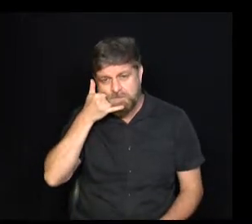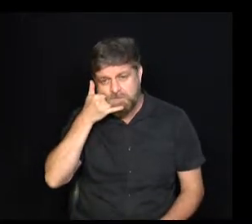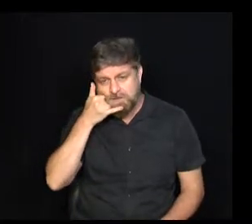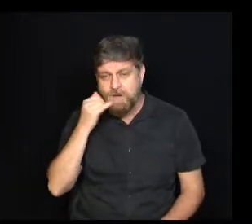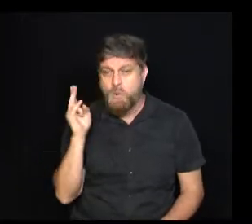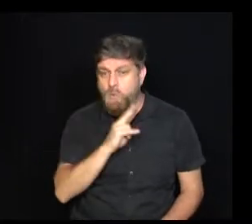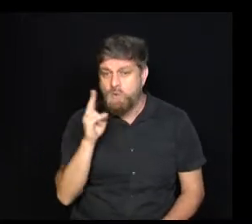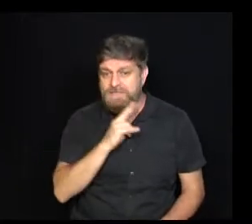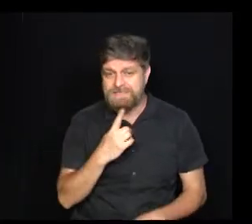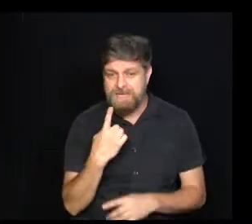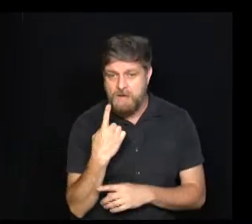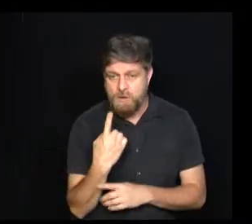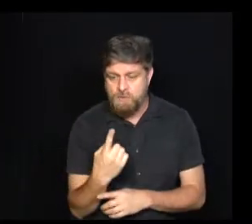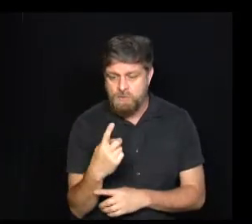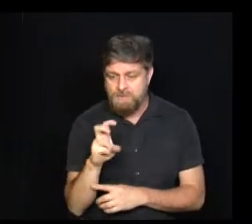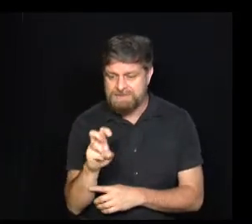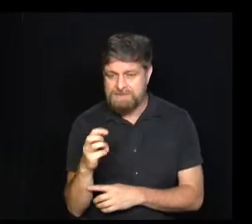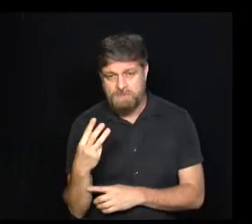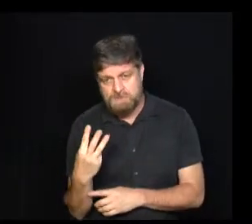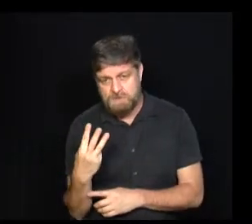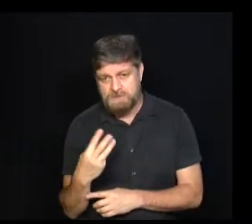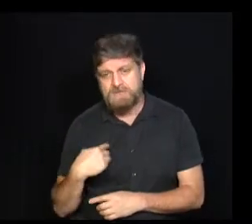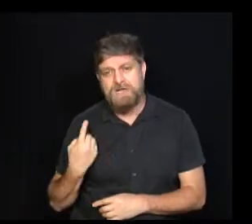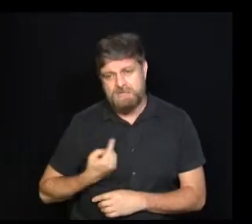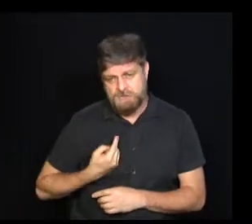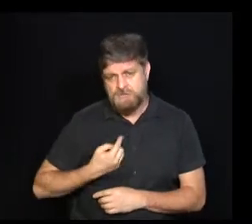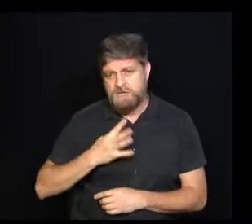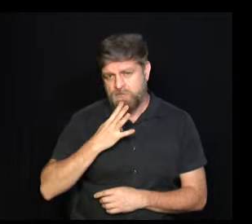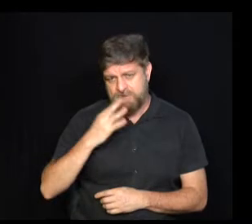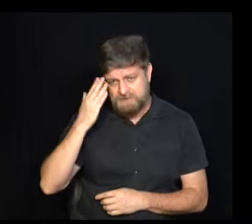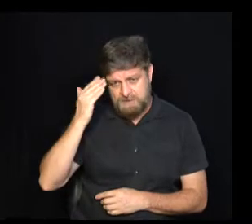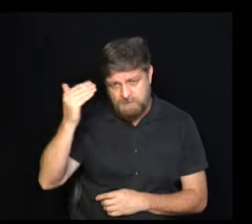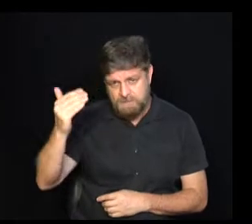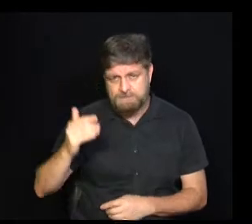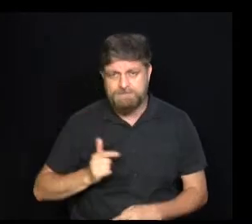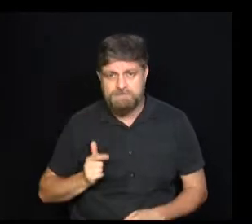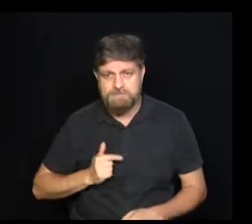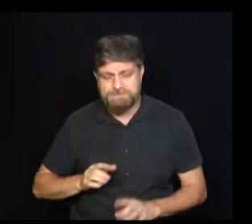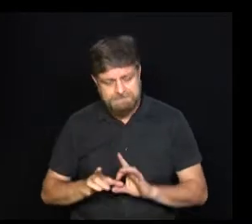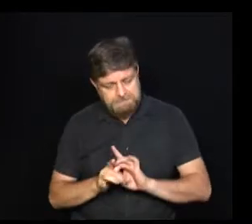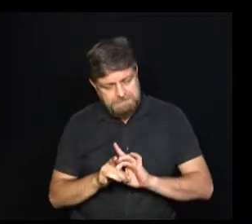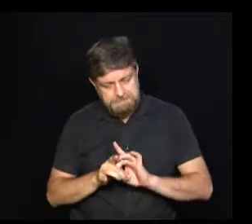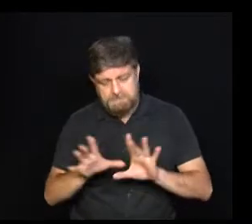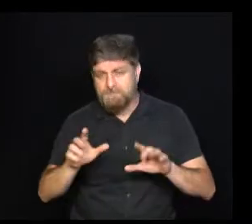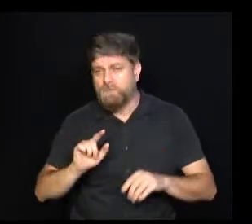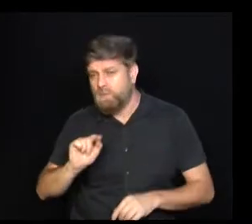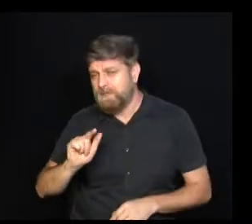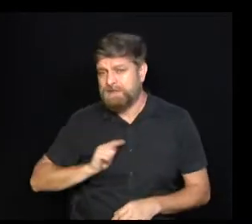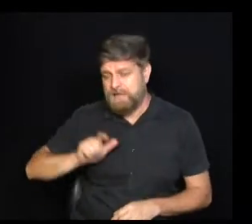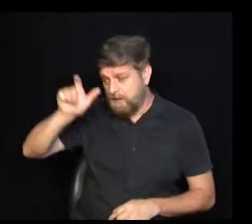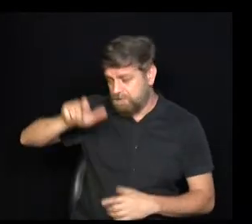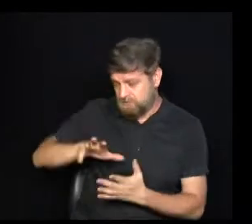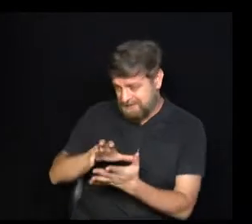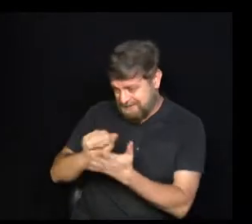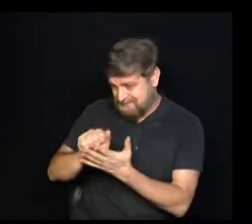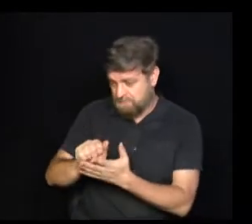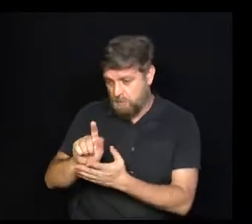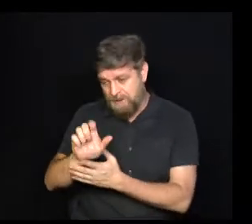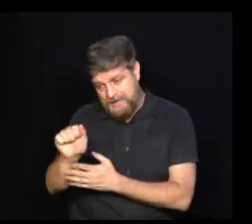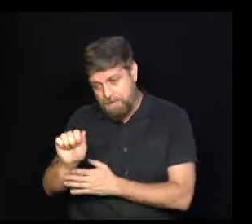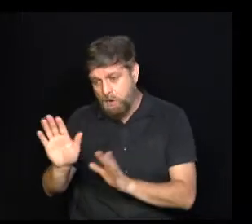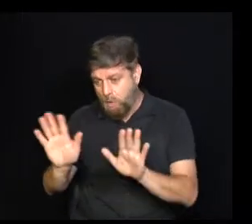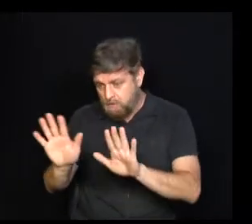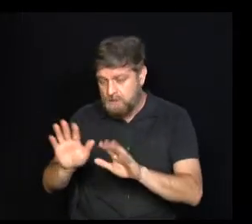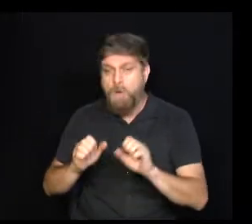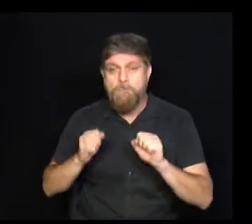é 153, já é um telefone bem conhecido da população. Então, independente, inclusive, de ser cadastrada no Gama ou não,